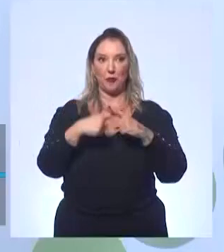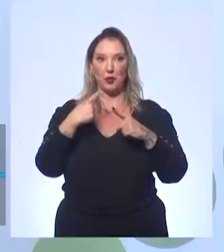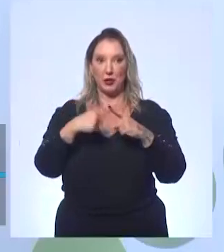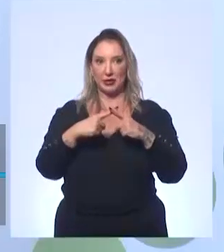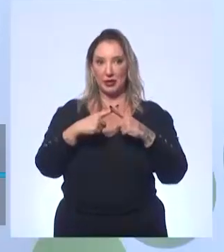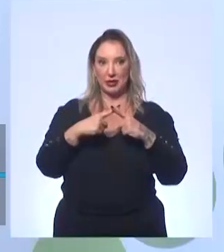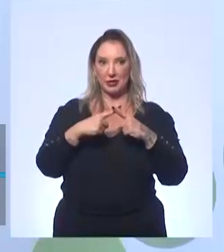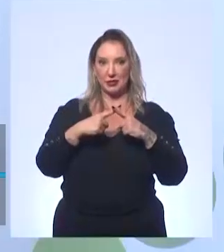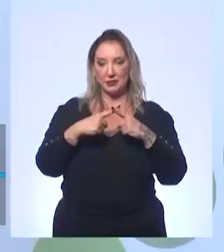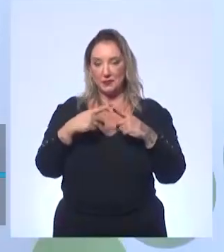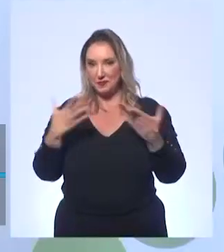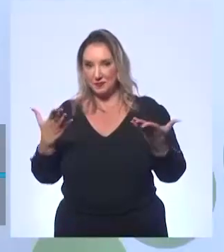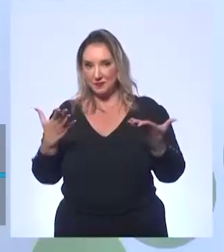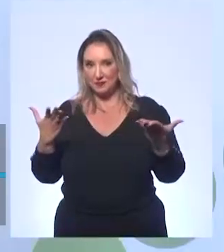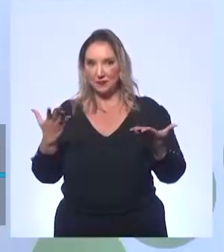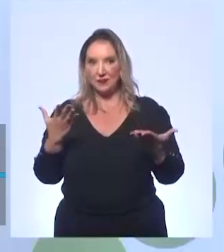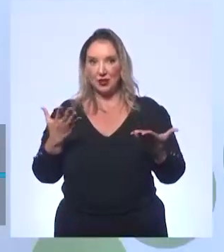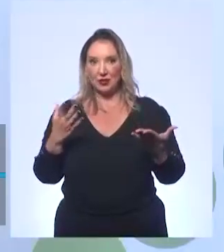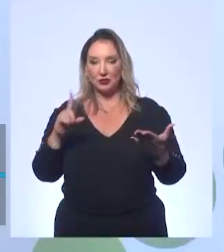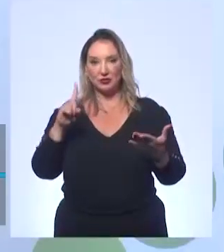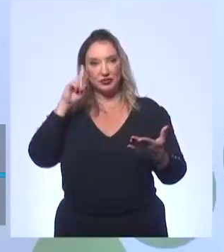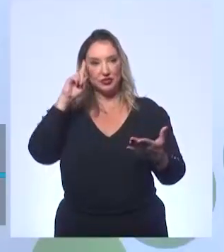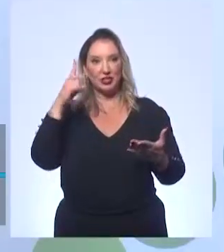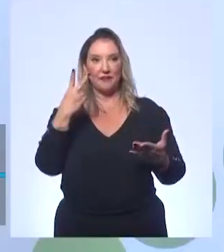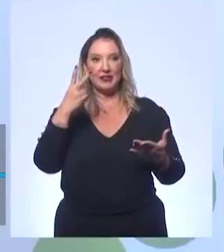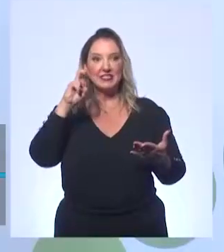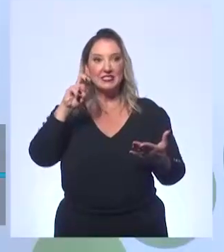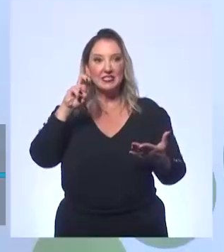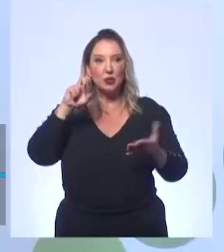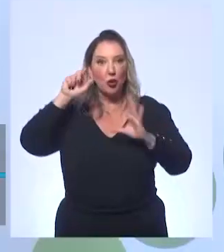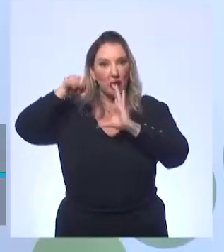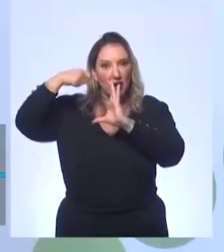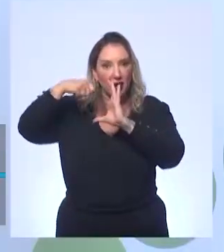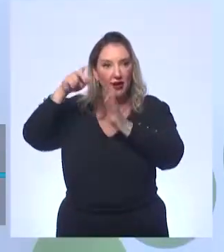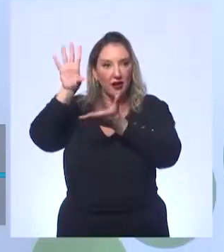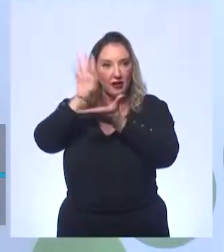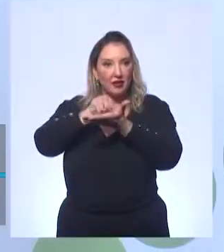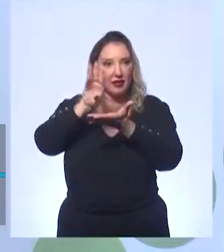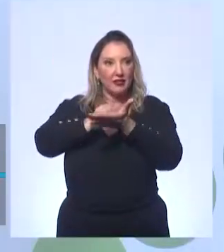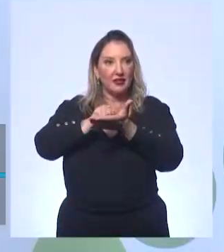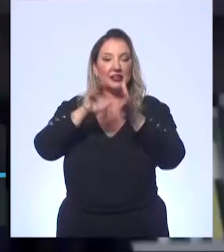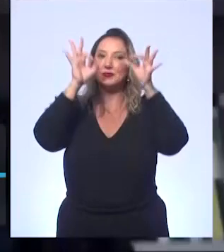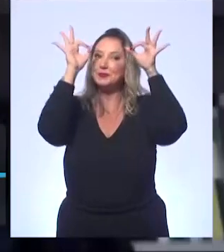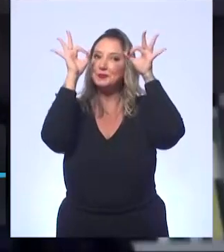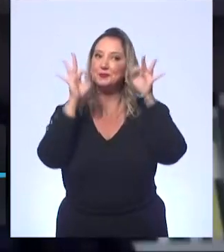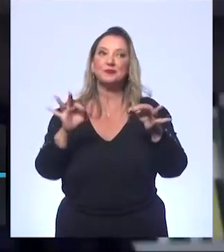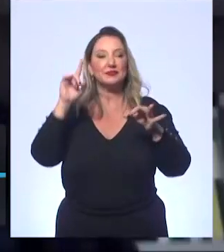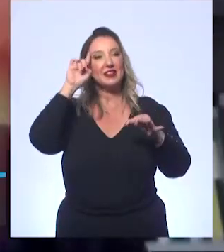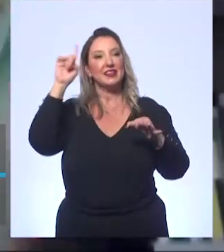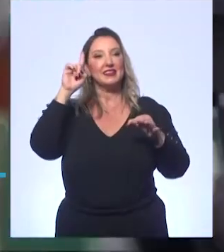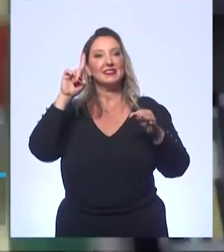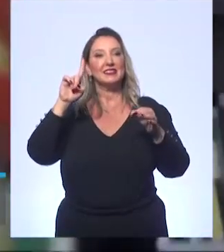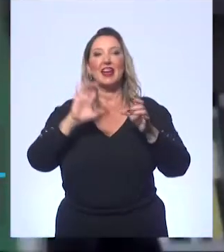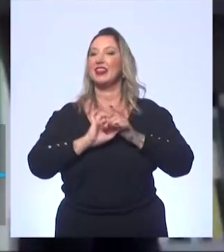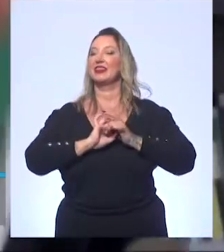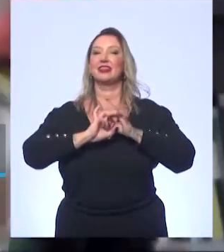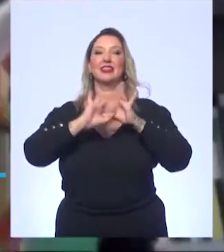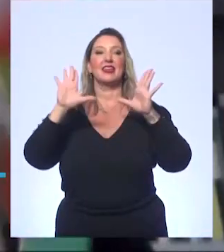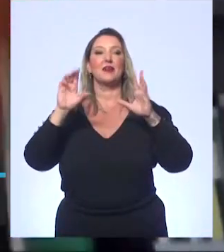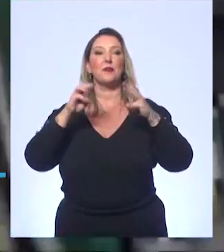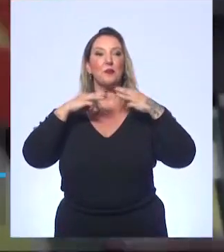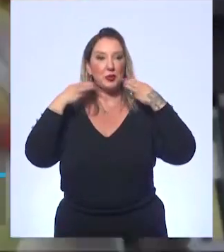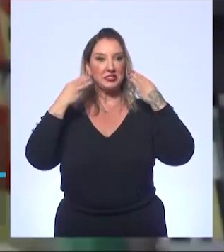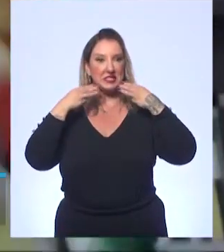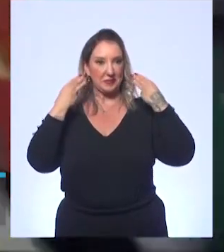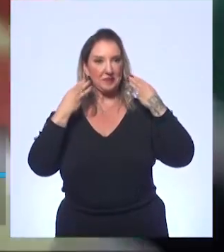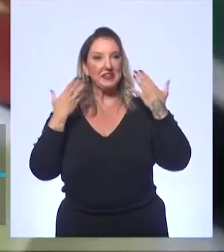gente, hoje, dia 25, que ela está acontecendo, é aí, ó, exatamente o dia da independência aí de